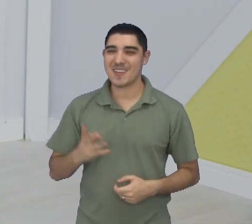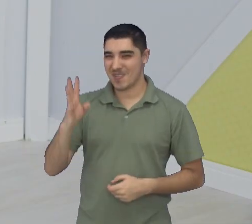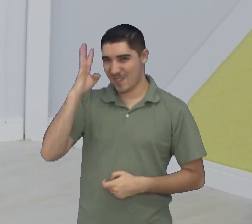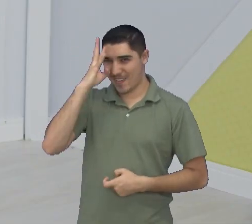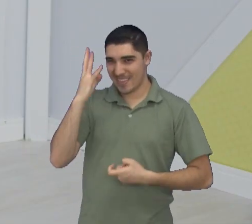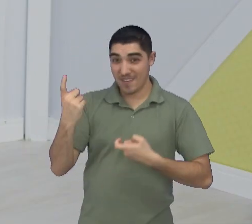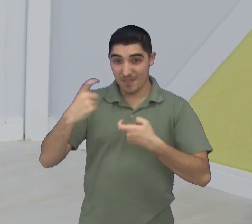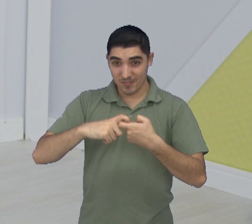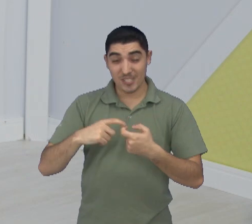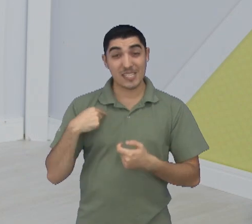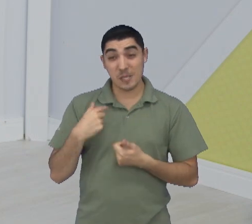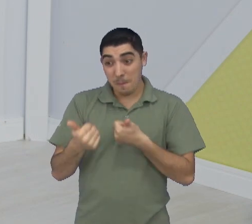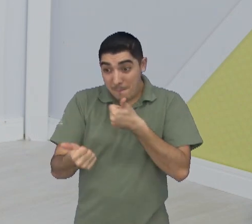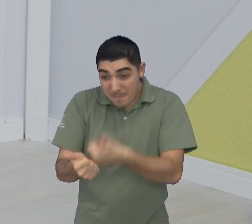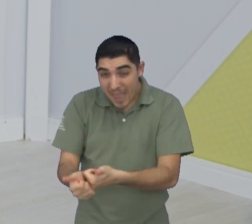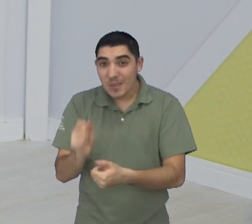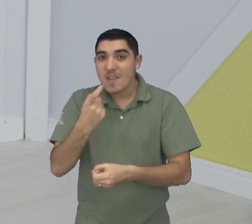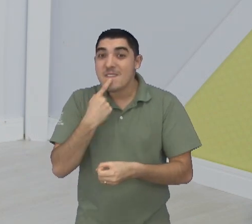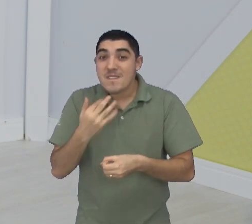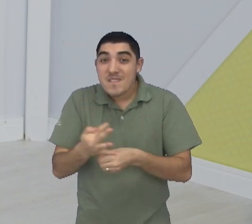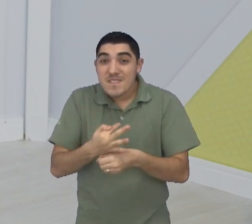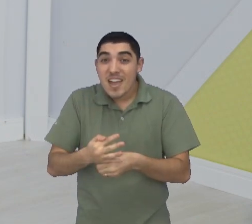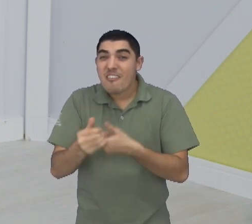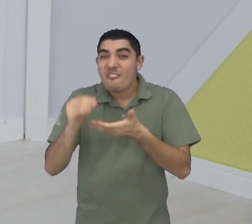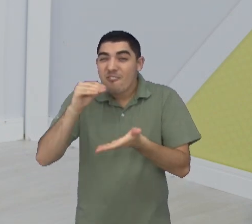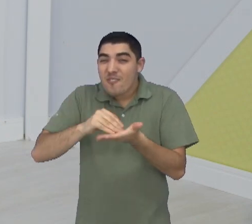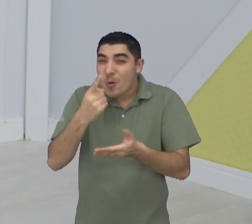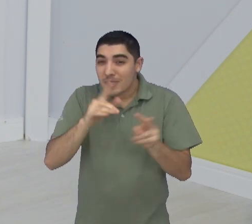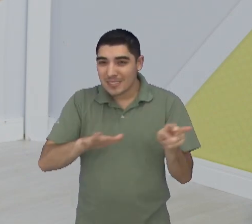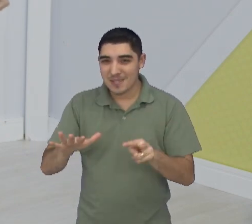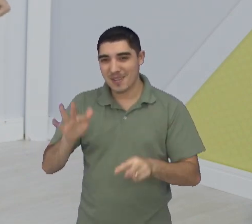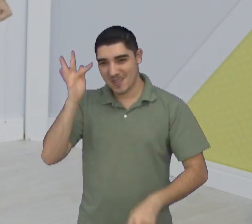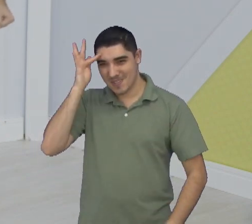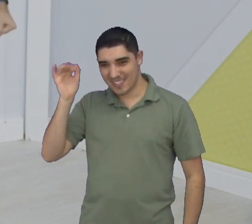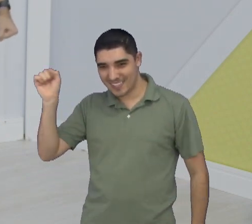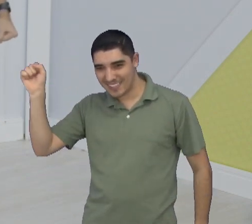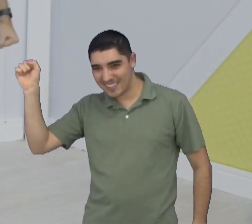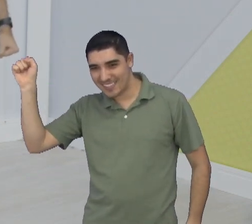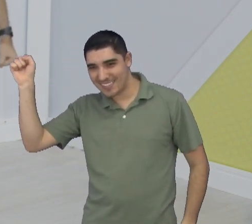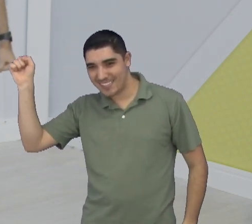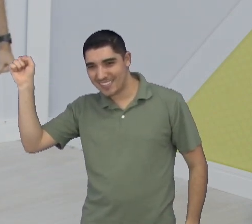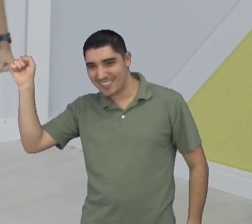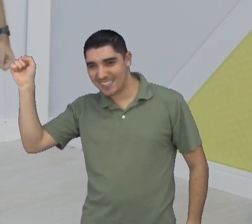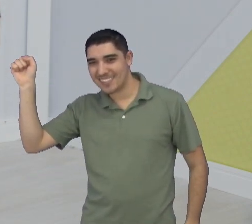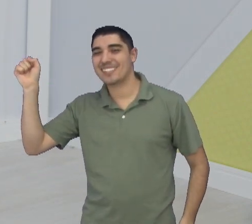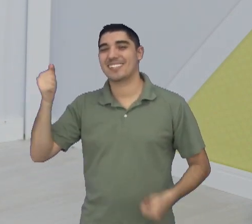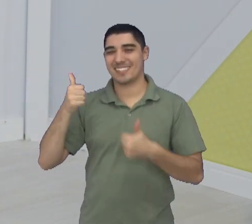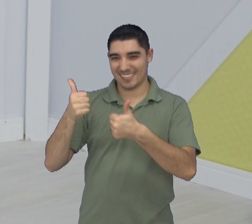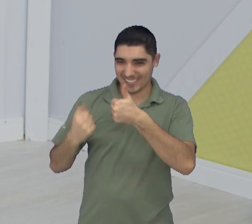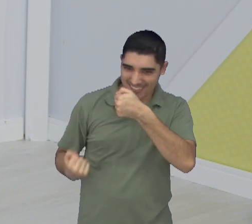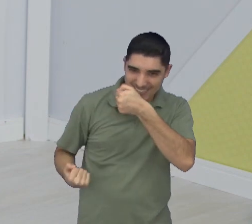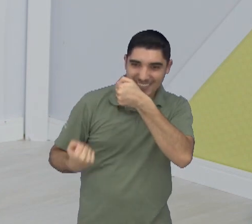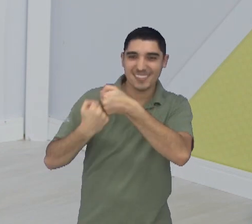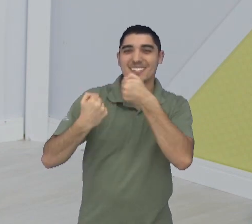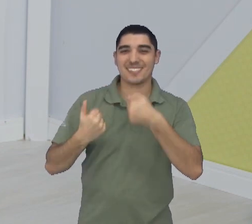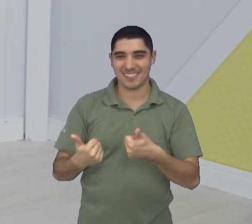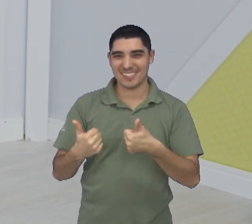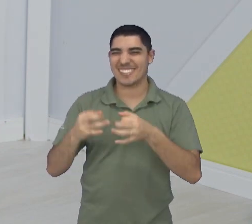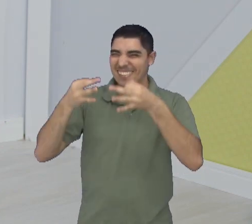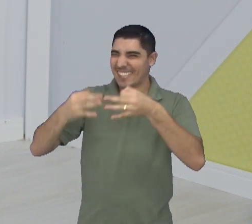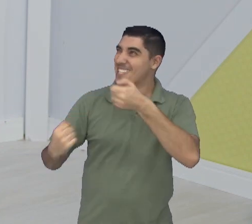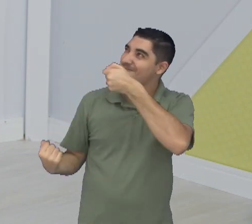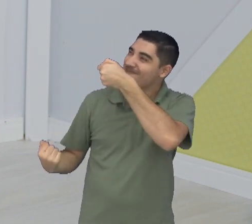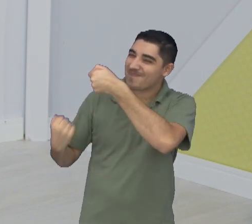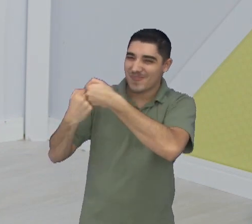de volta e eu estou na minha contagem regressiva para as férias. Falta uma semana só. Luizão, aquele soquinho maroto. Estou acertando de